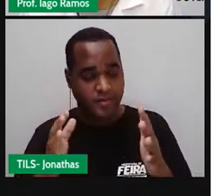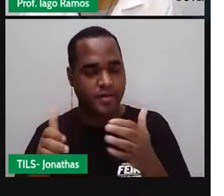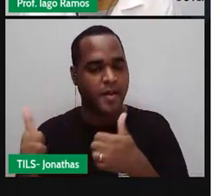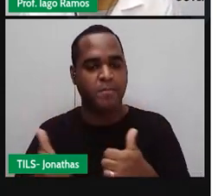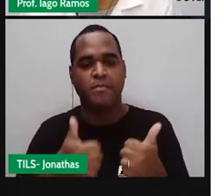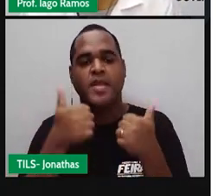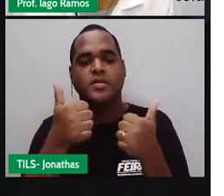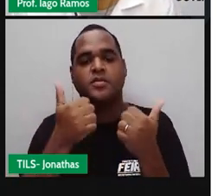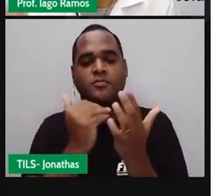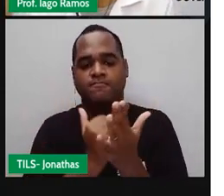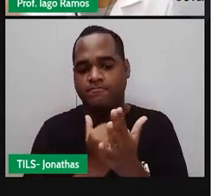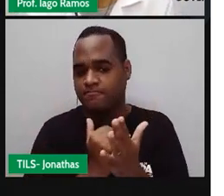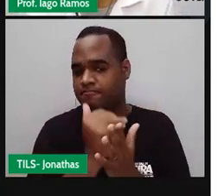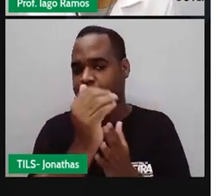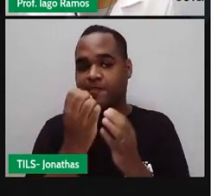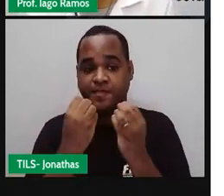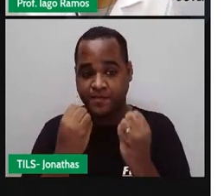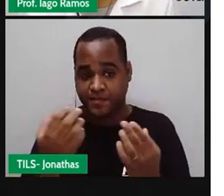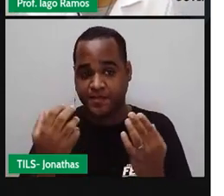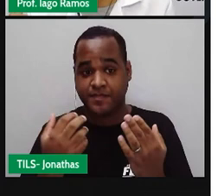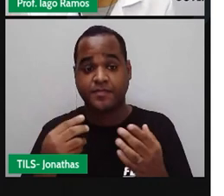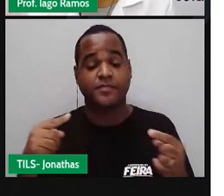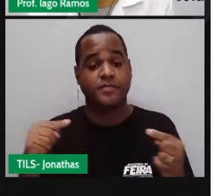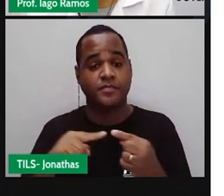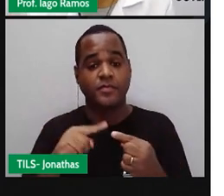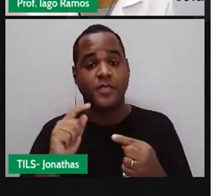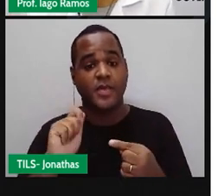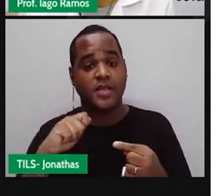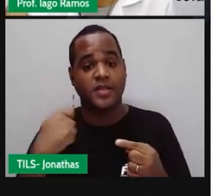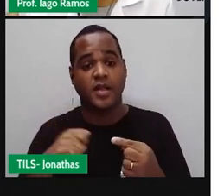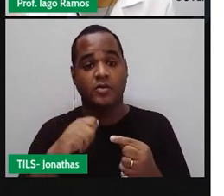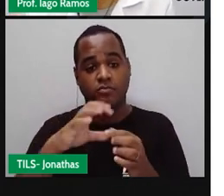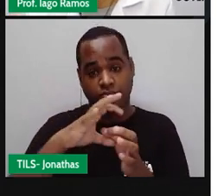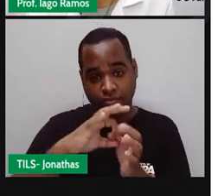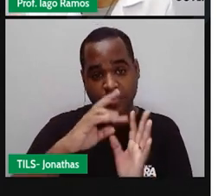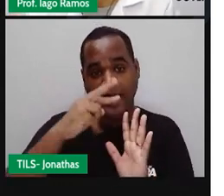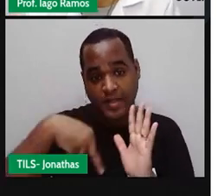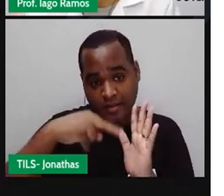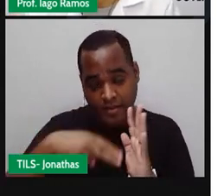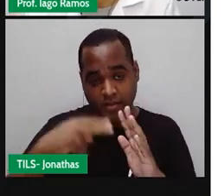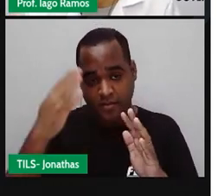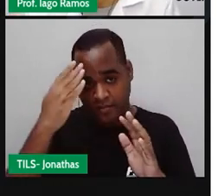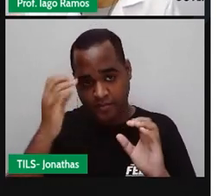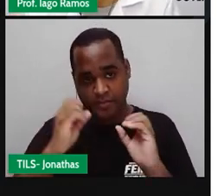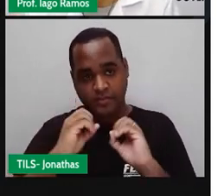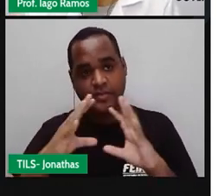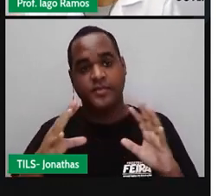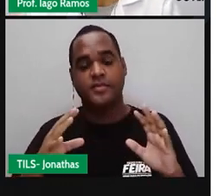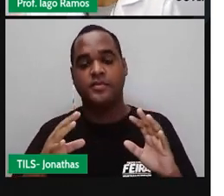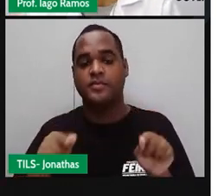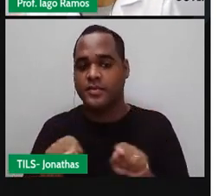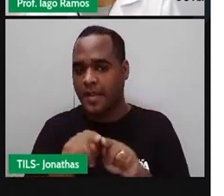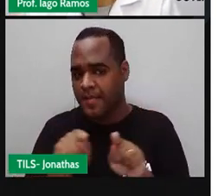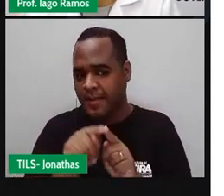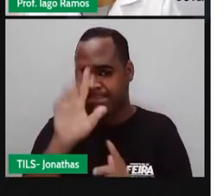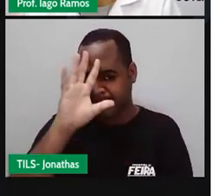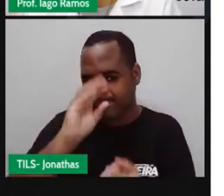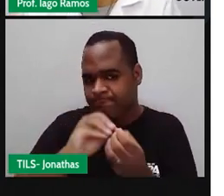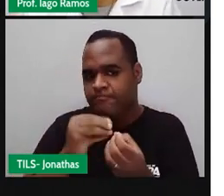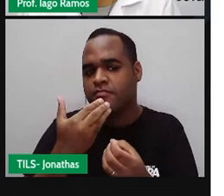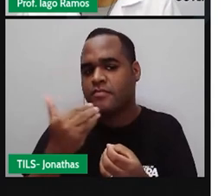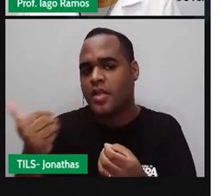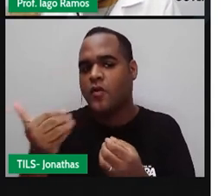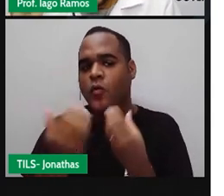gente começou a entender nessa aula o outro material são exercícios para você fazer o e compreender melhor